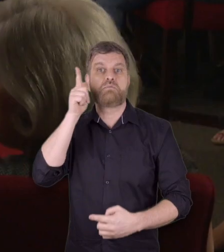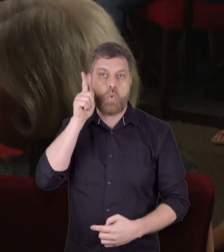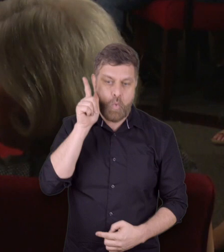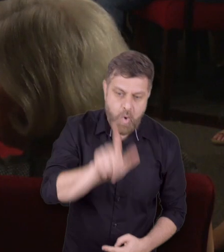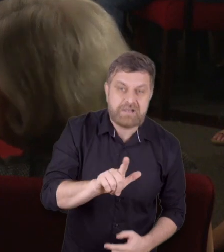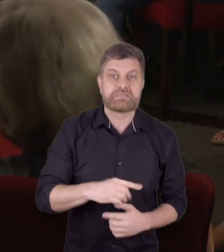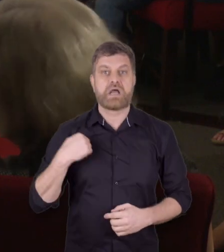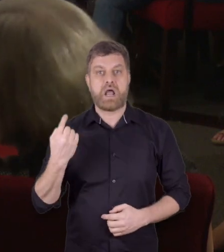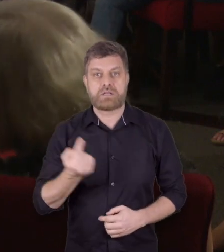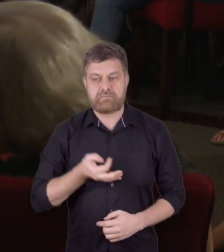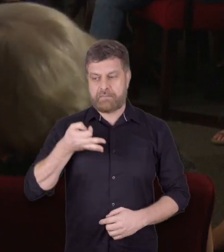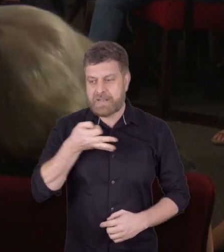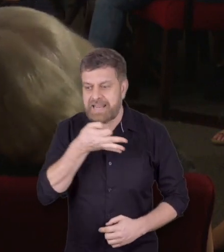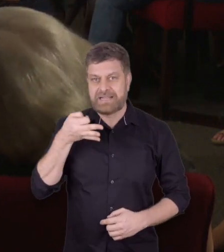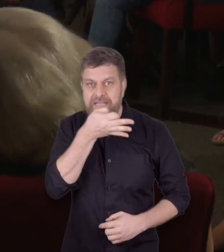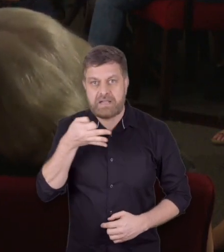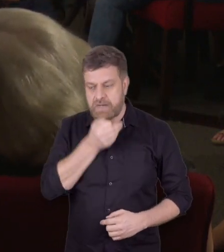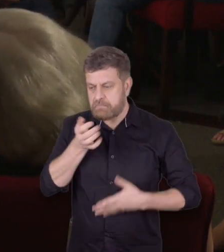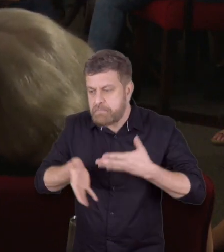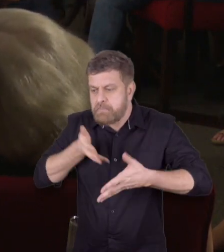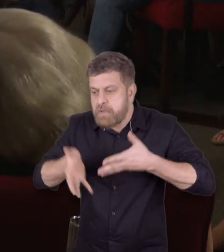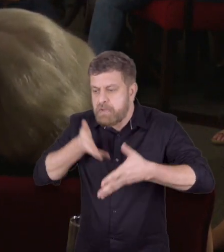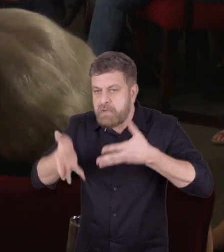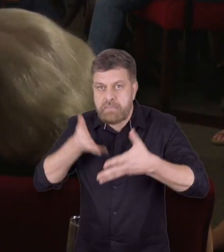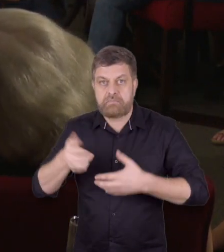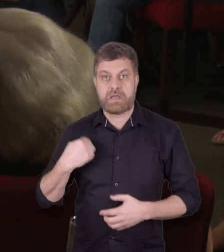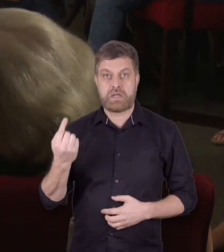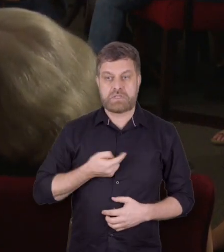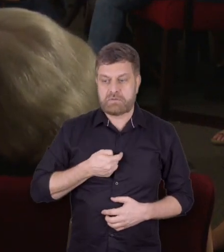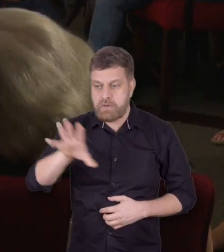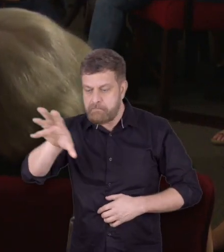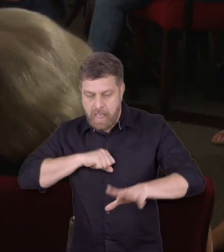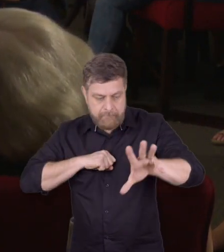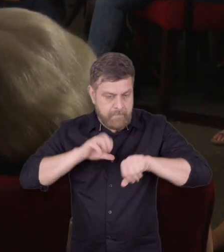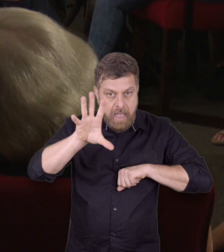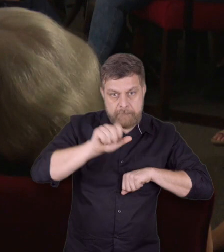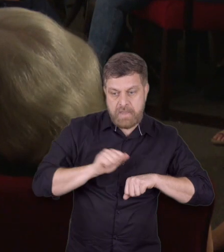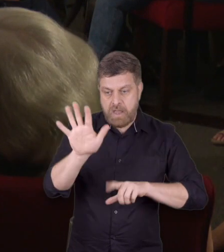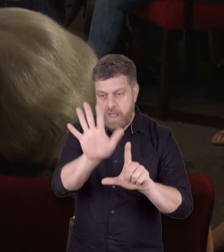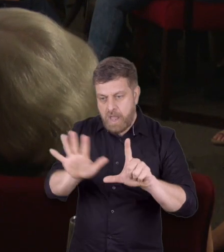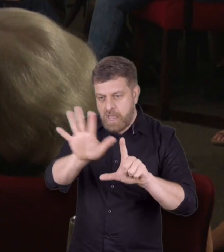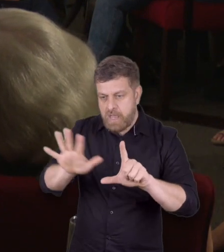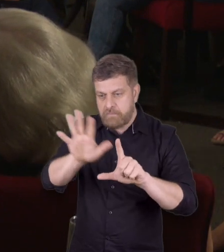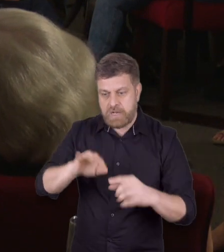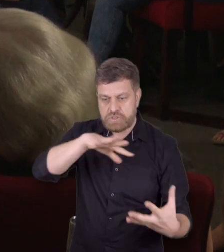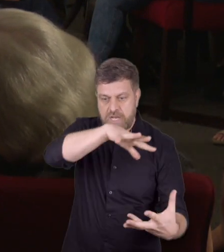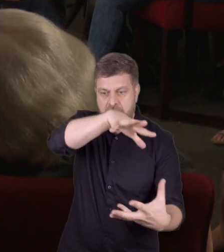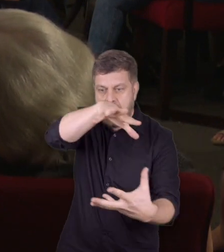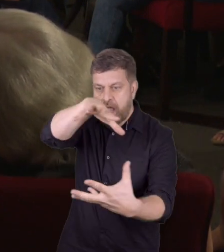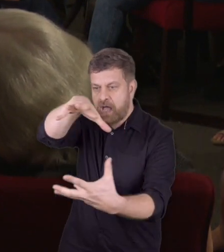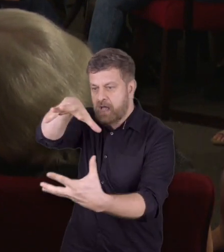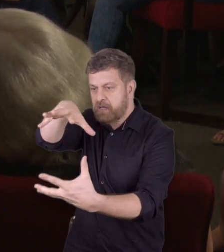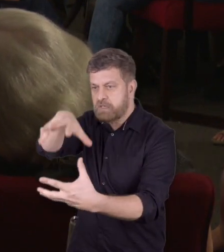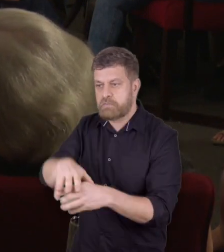finalidade. Vamos falando cada vez mais, aderindo cada vez mais palavras e imagens aos objetos do mundo. Vamos